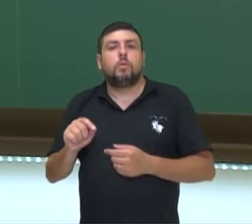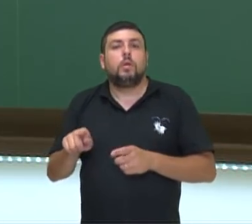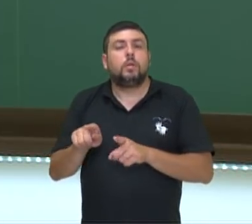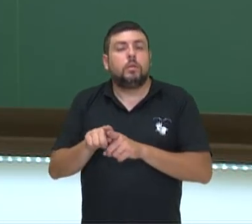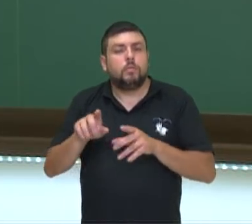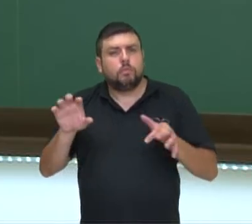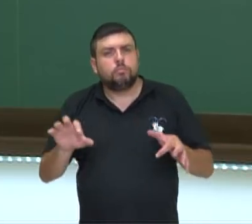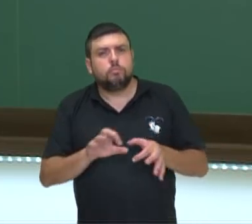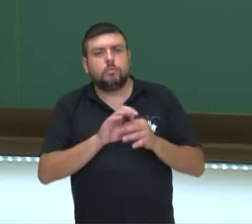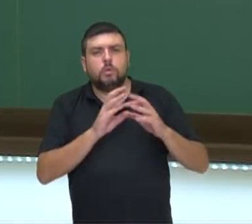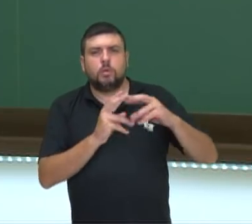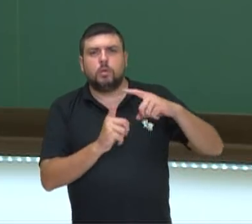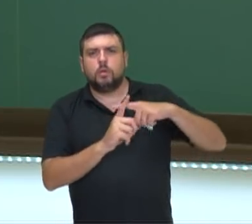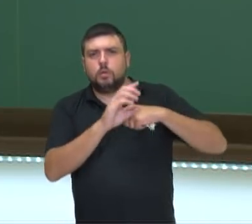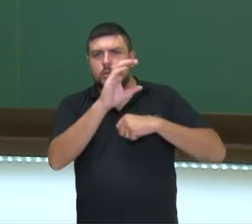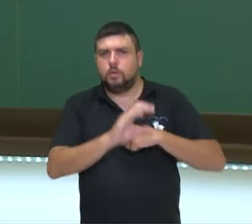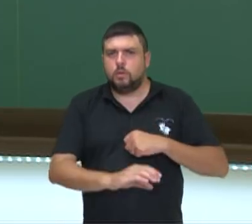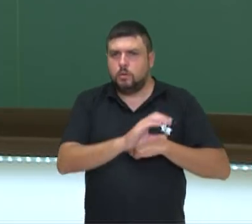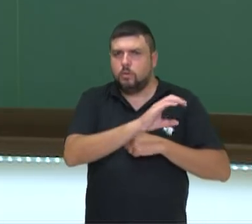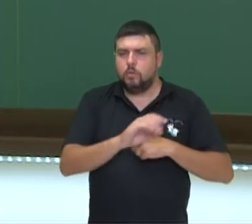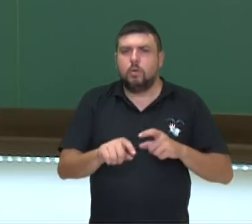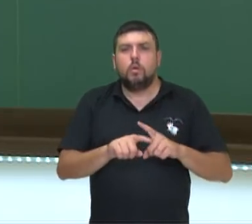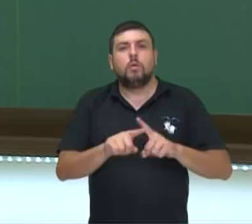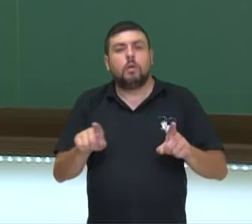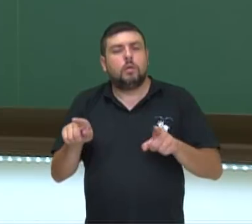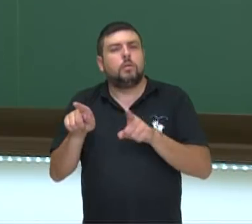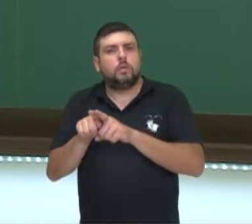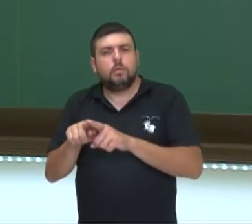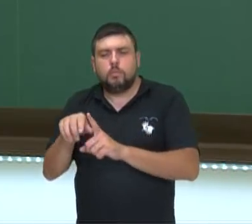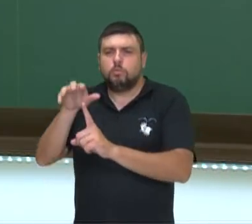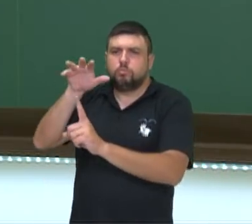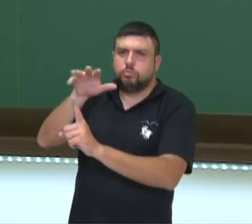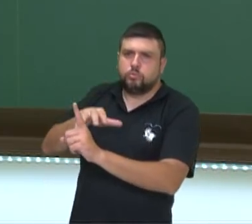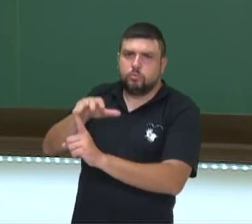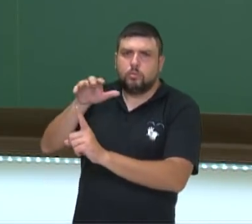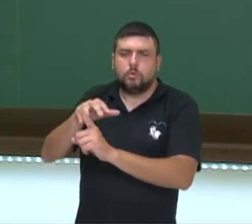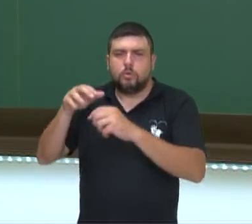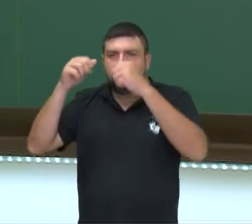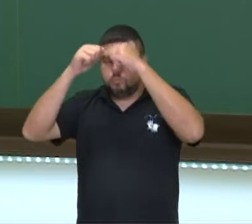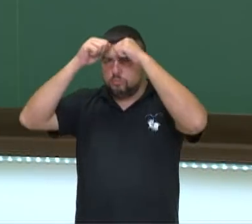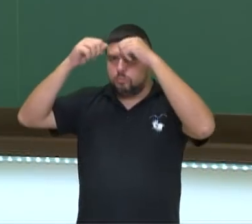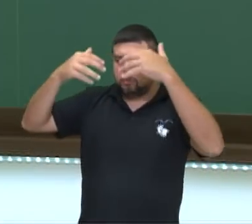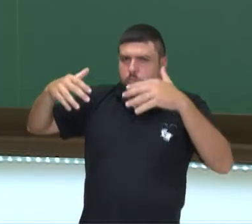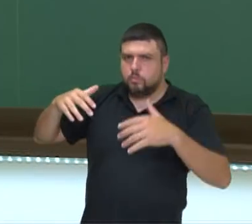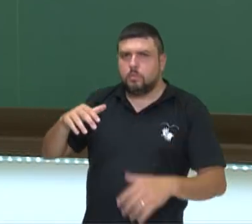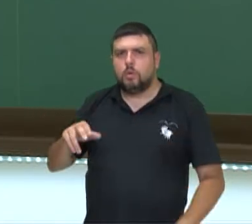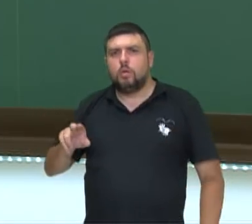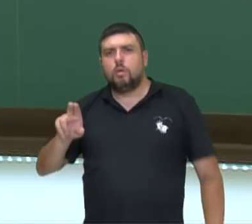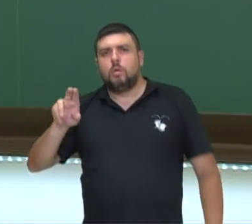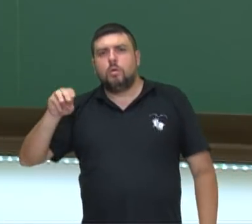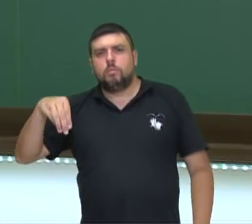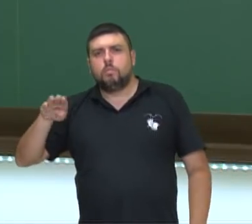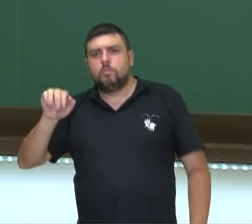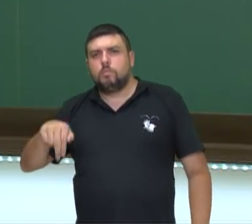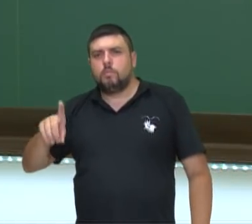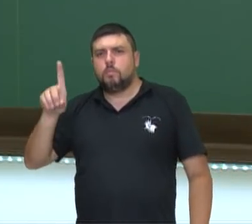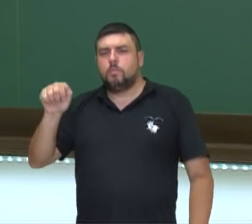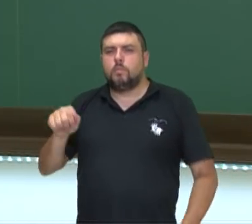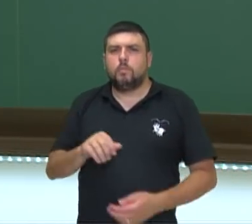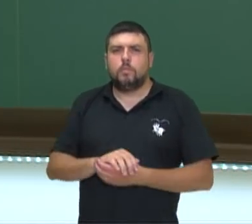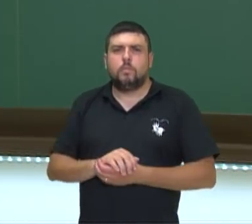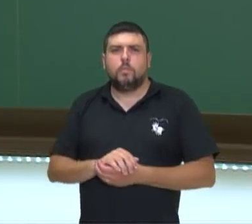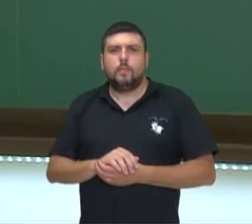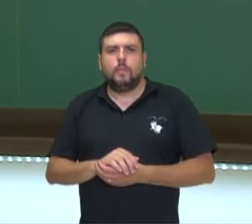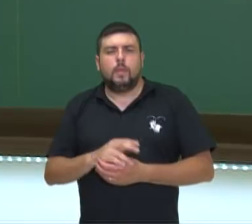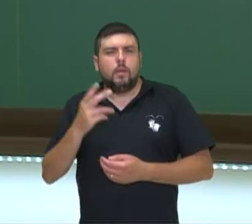Católica, mas cultuada na Umbanda e no Candomblé. É comum até quem não é da religião jogar flores para Iemanjá no mar no